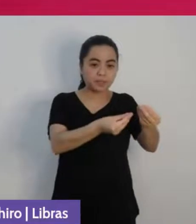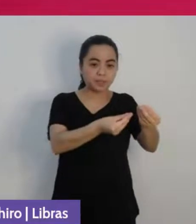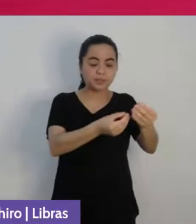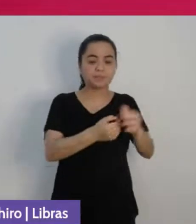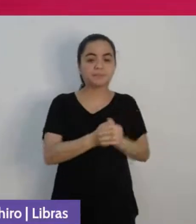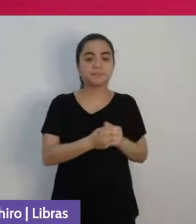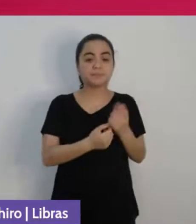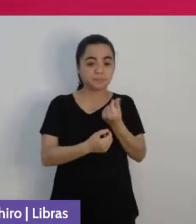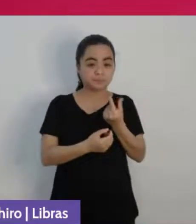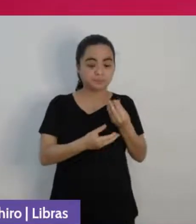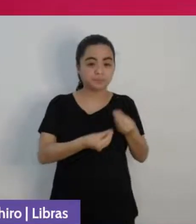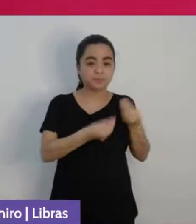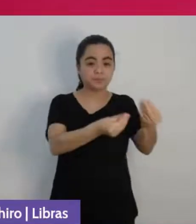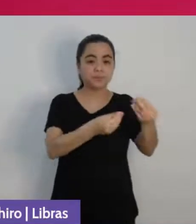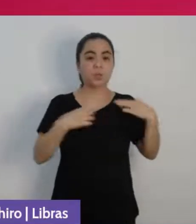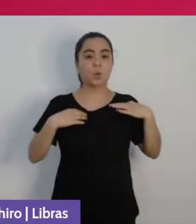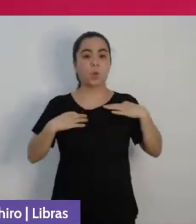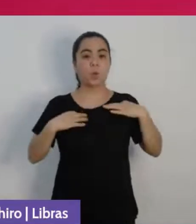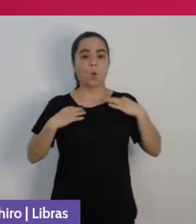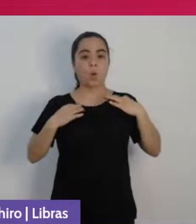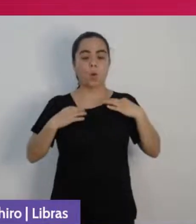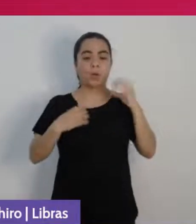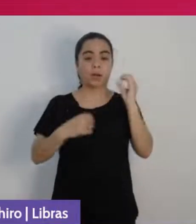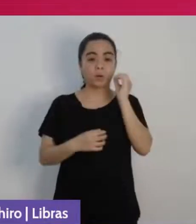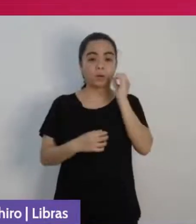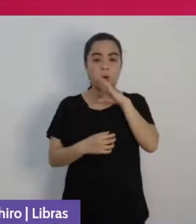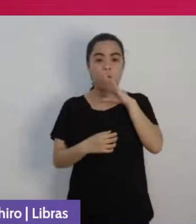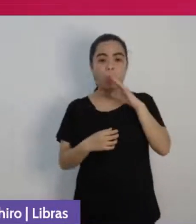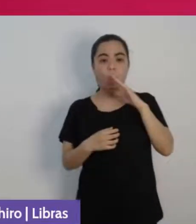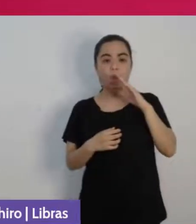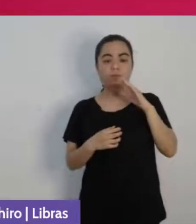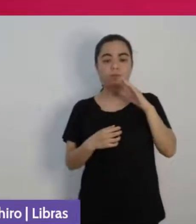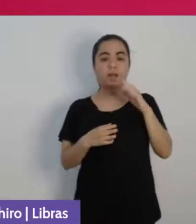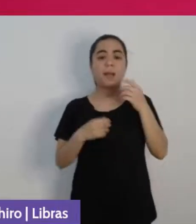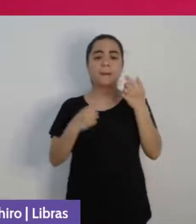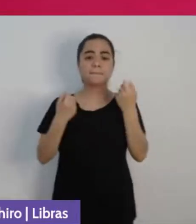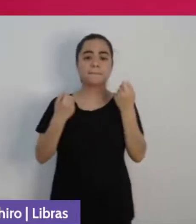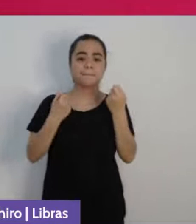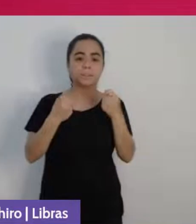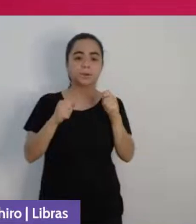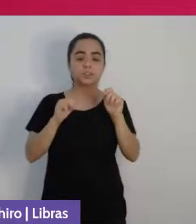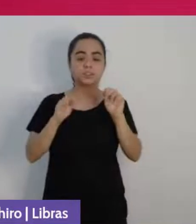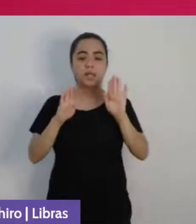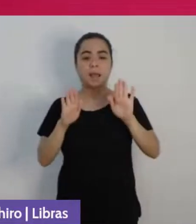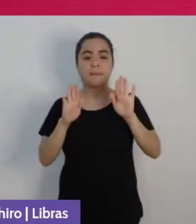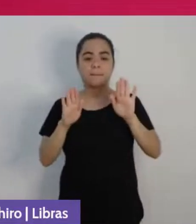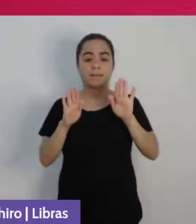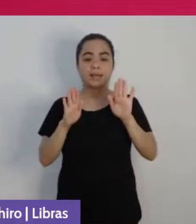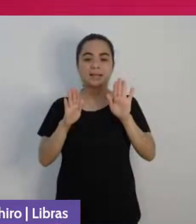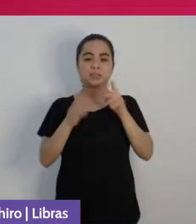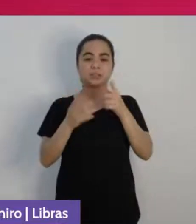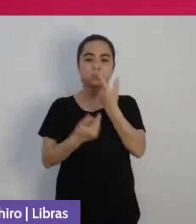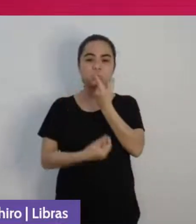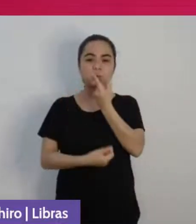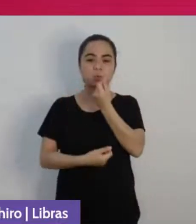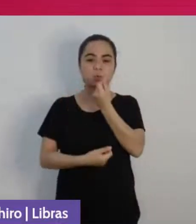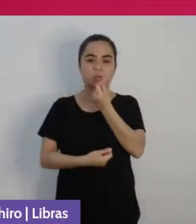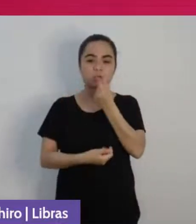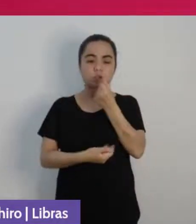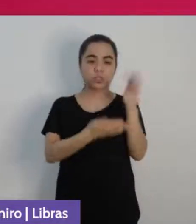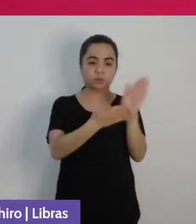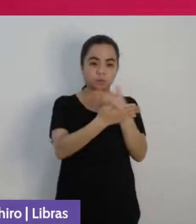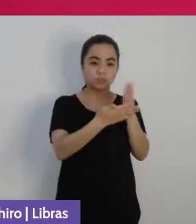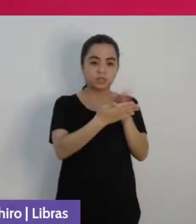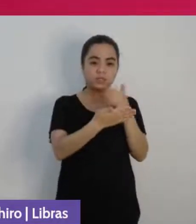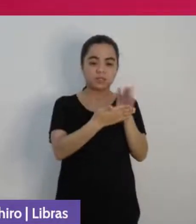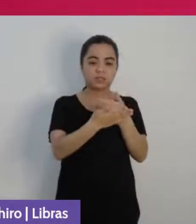sem roupa nova, sem luxo, mas o dinheiro dos livros